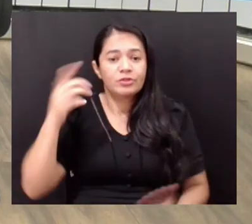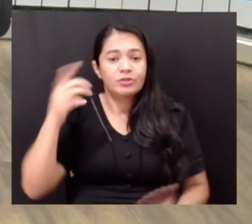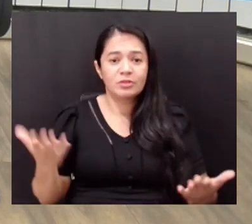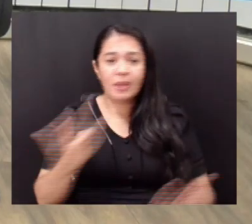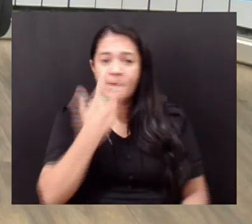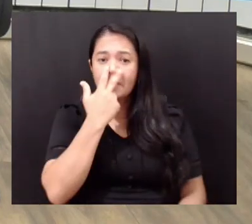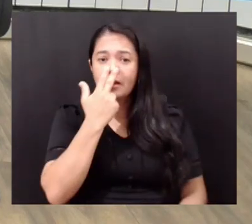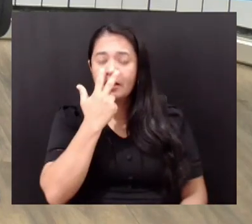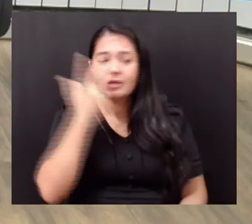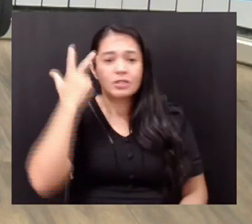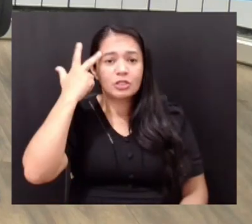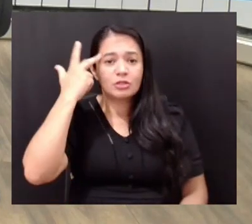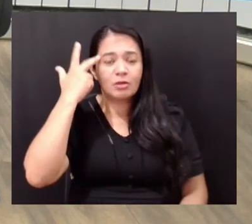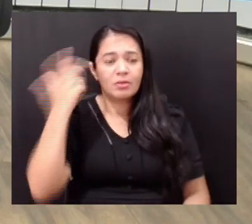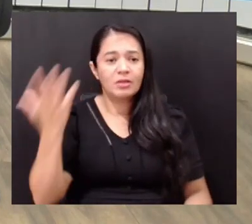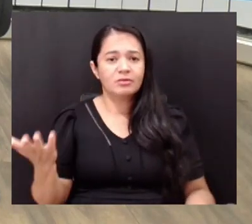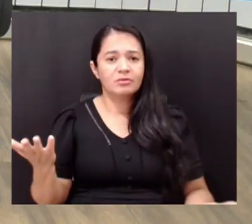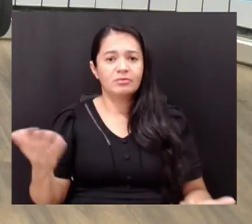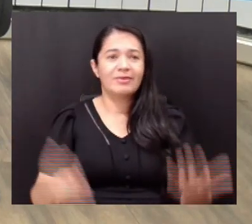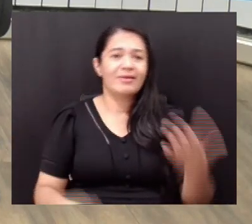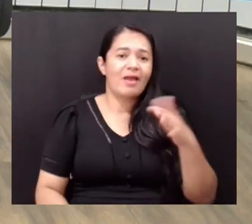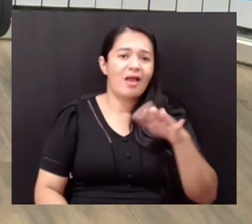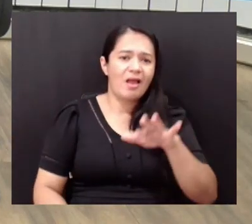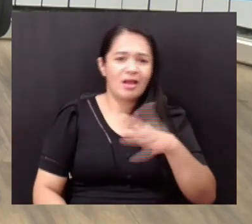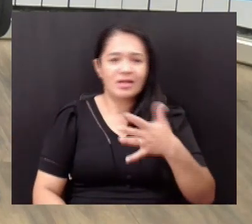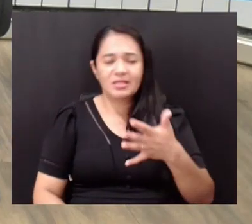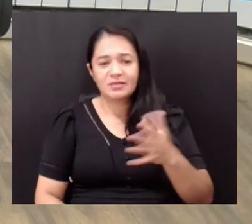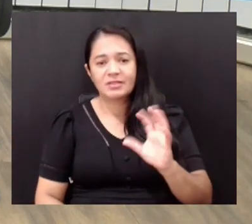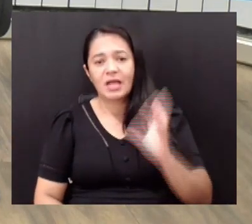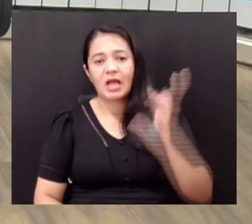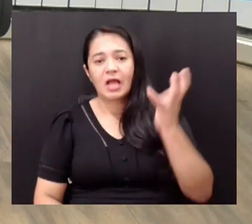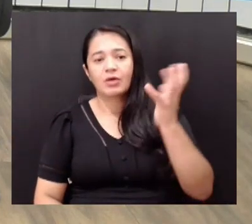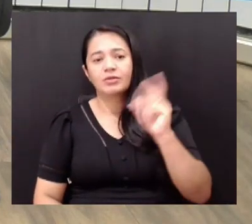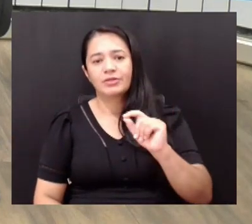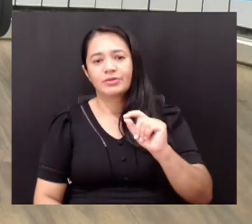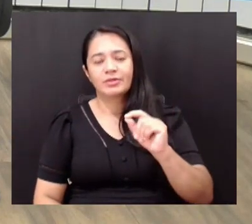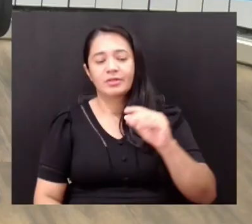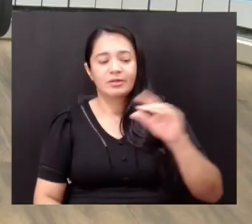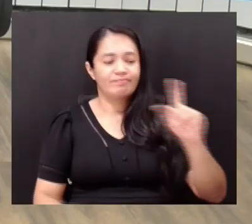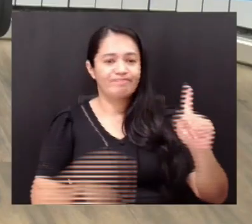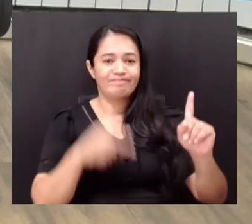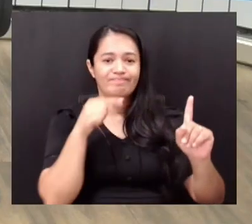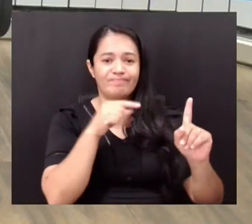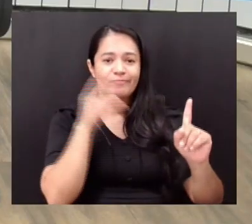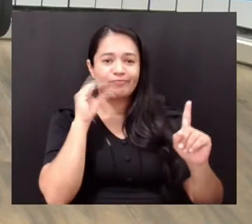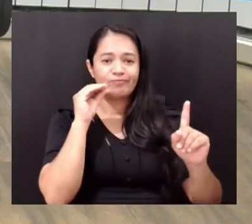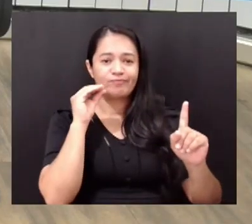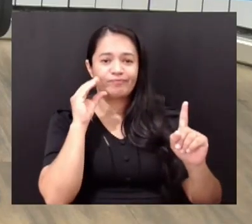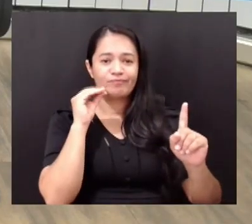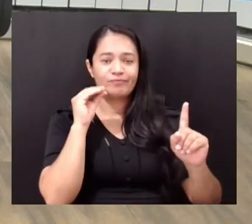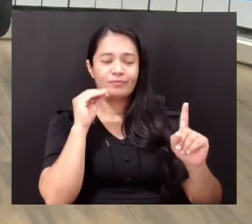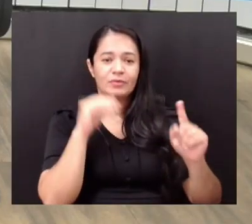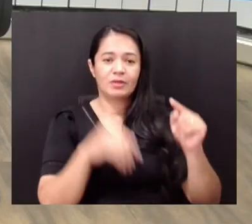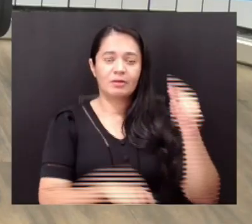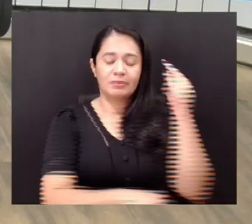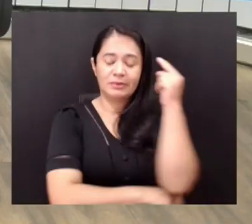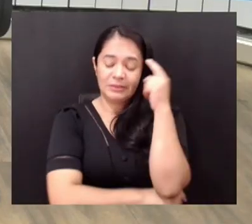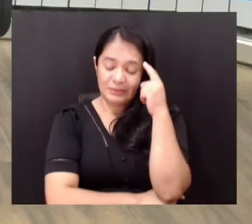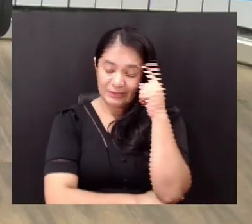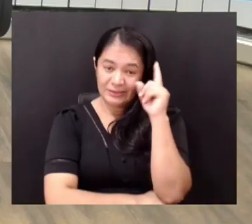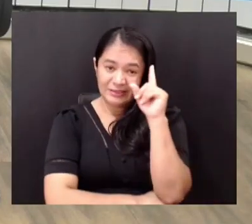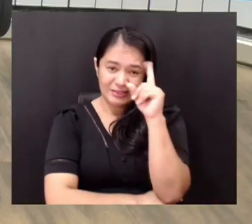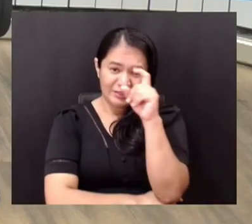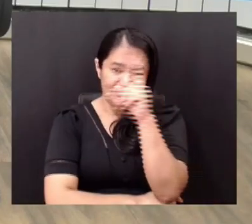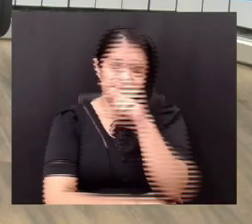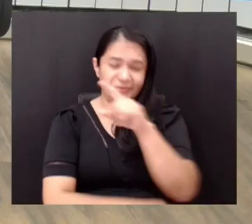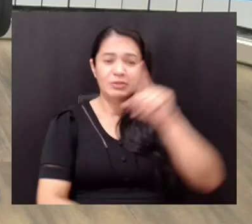E muitas vezes, o que acontece? O funcionário pensa, tá difícil, essa rotina tá